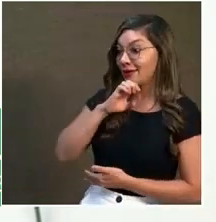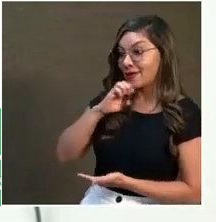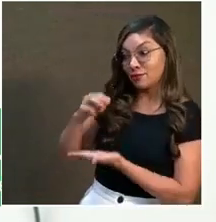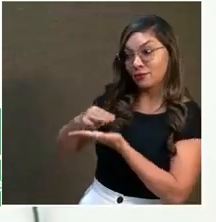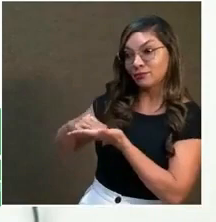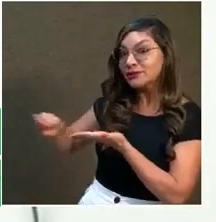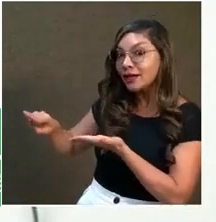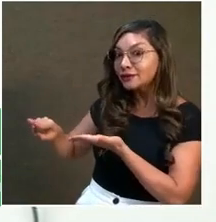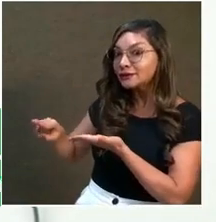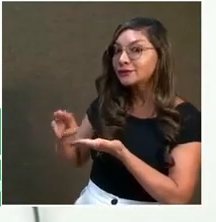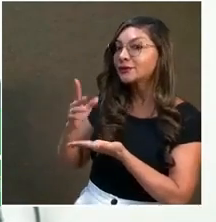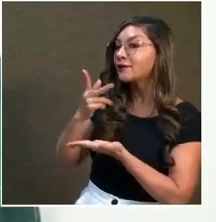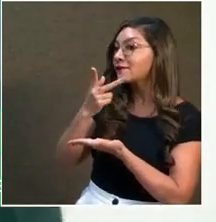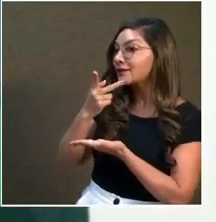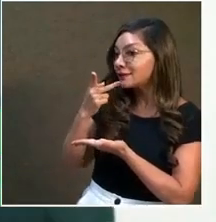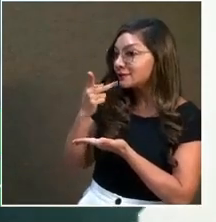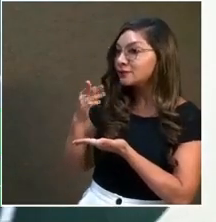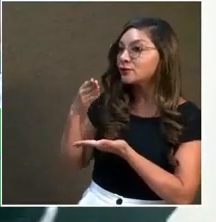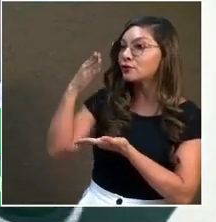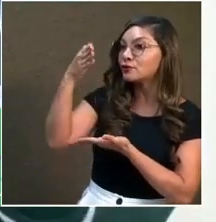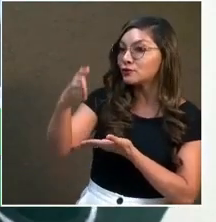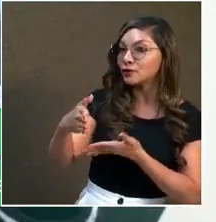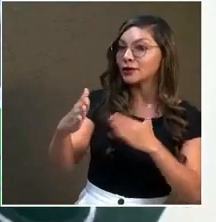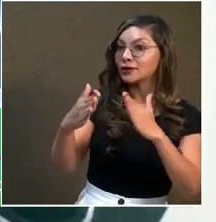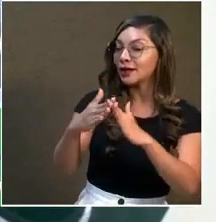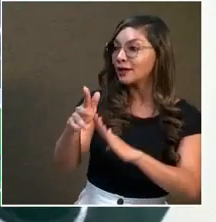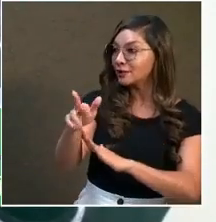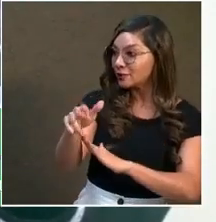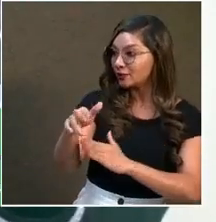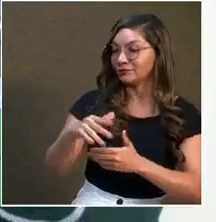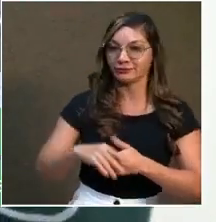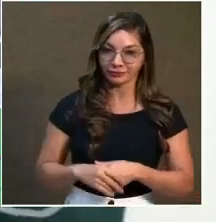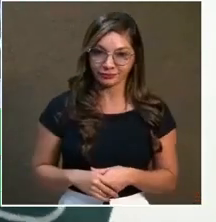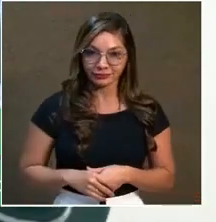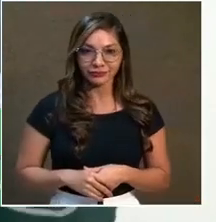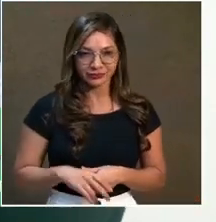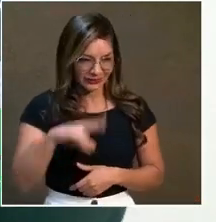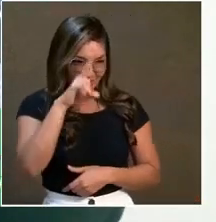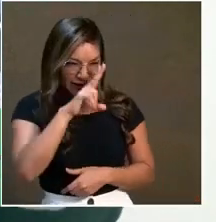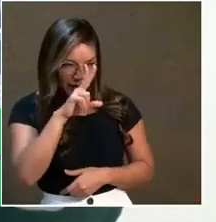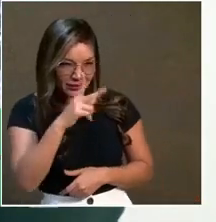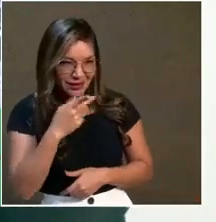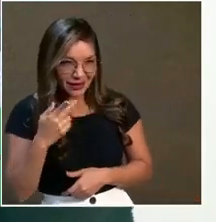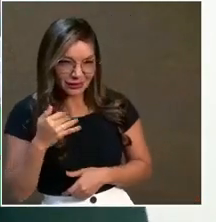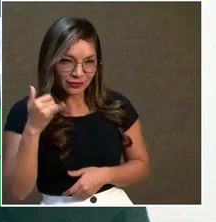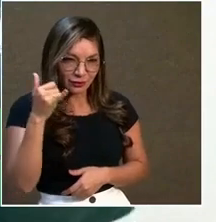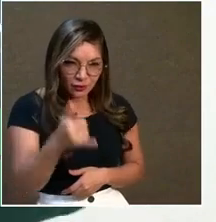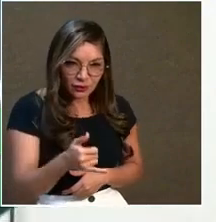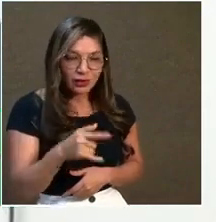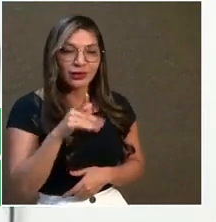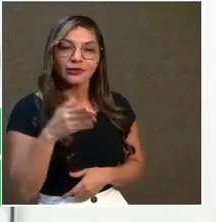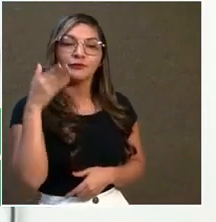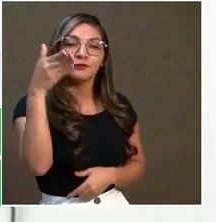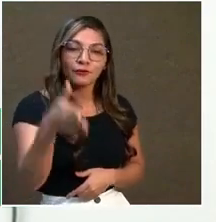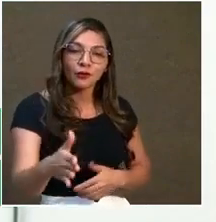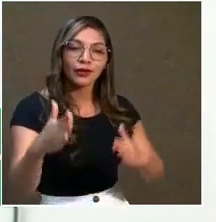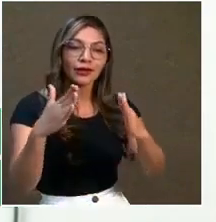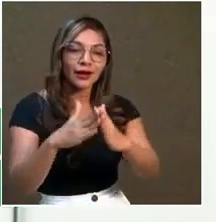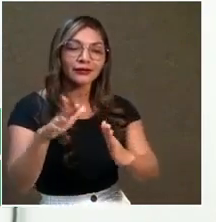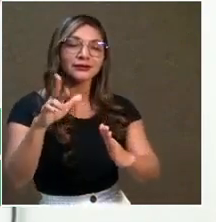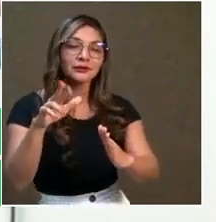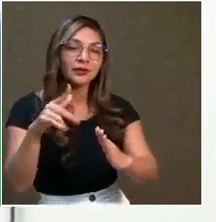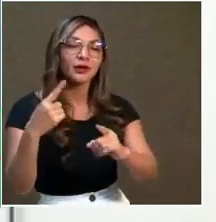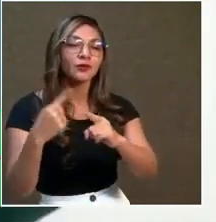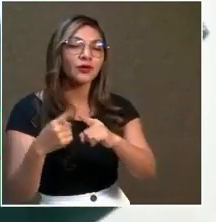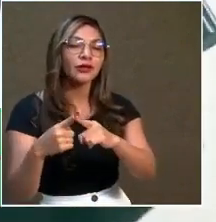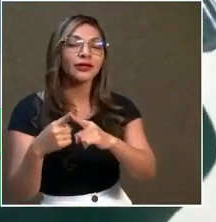irmão. Vocês lembram o que foi que ele falou aqui? Que ele foi para a casa do irmão, porque estava ajudando a fazer toda